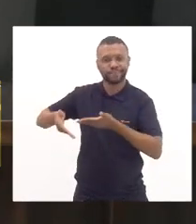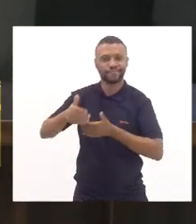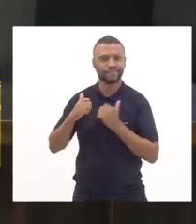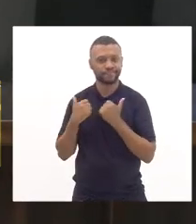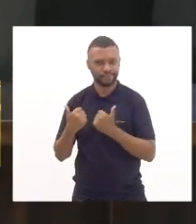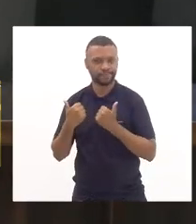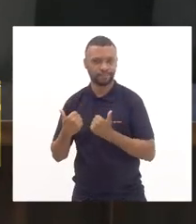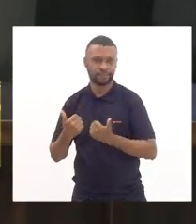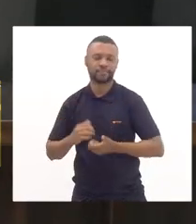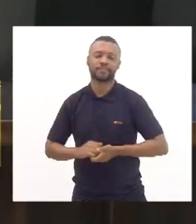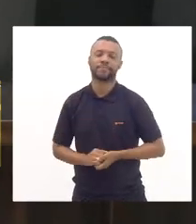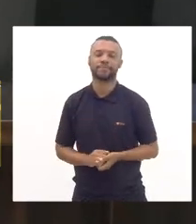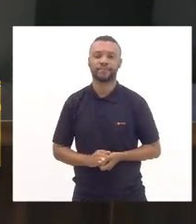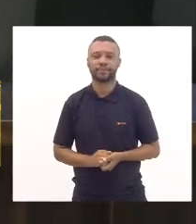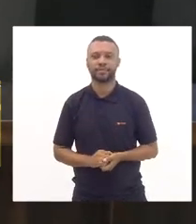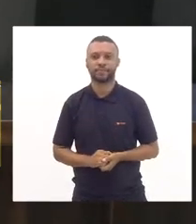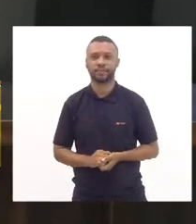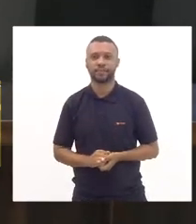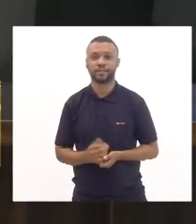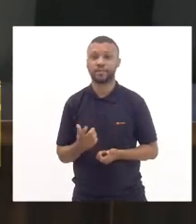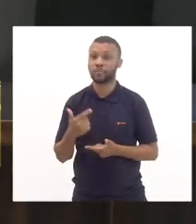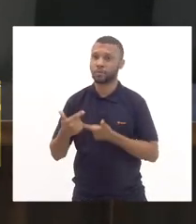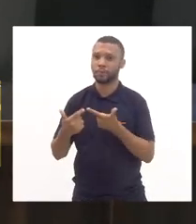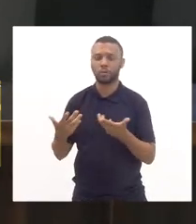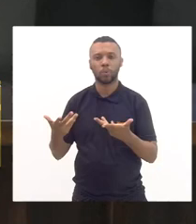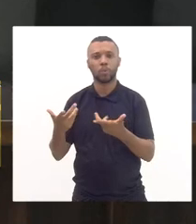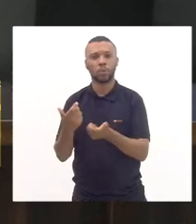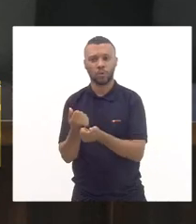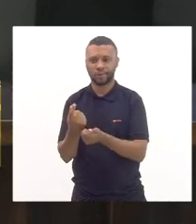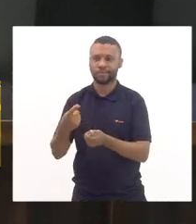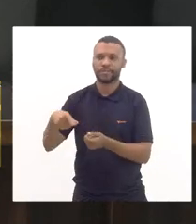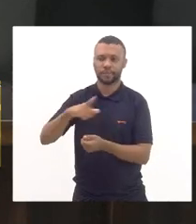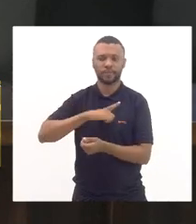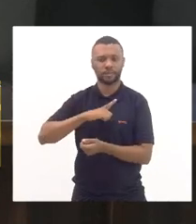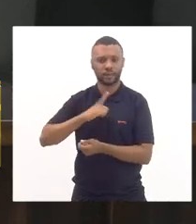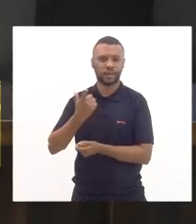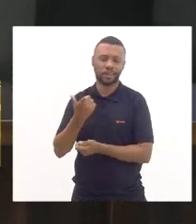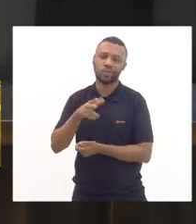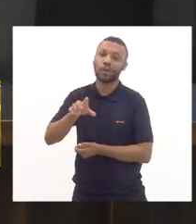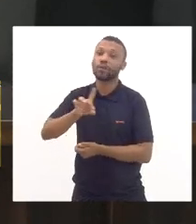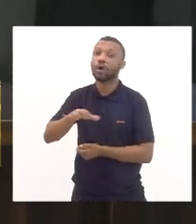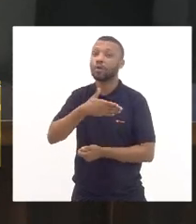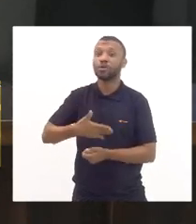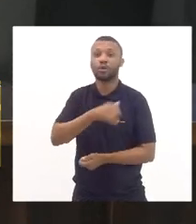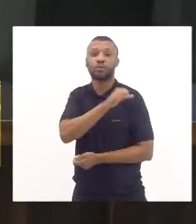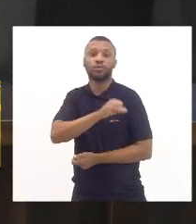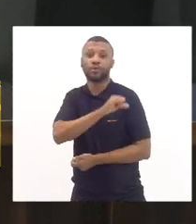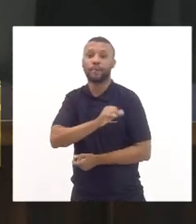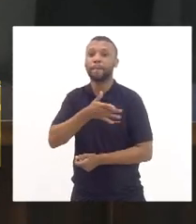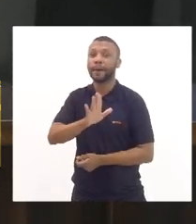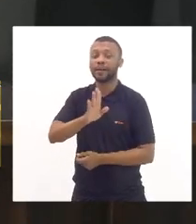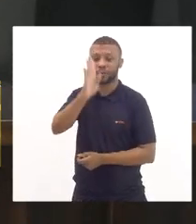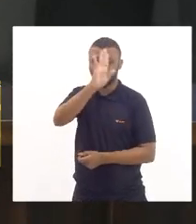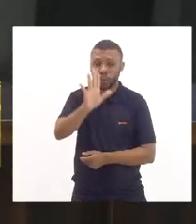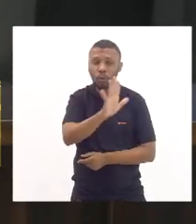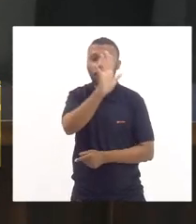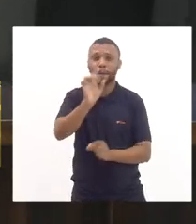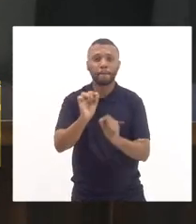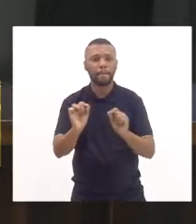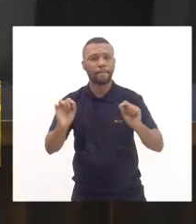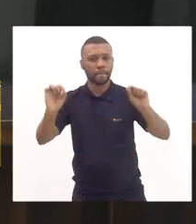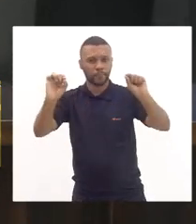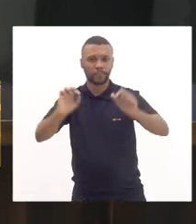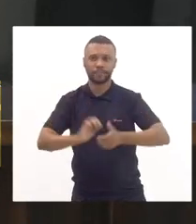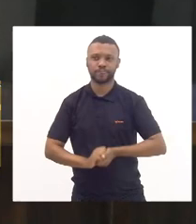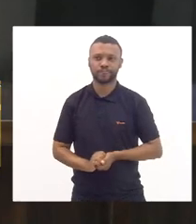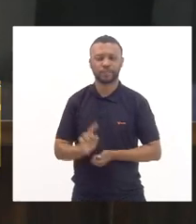Desse trabalho maravilhoso que vocês fazem, não só no nosso estado, né, mas no Brasil inteiro, né? É como você